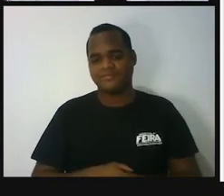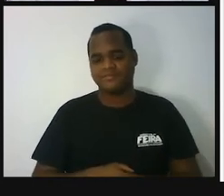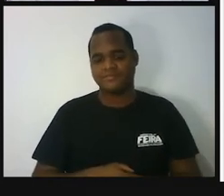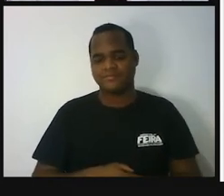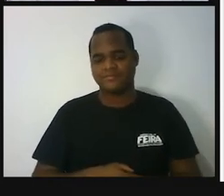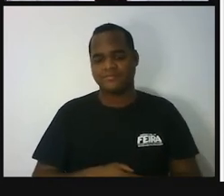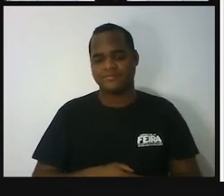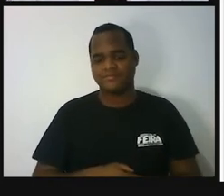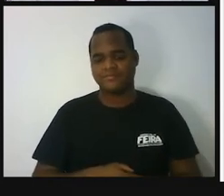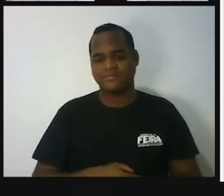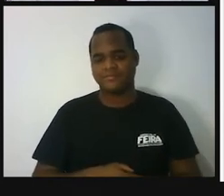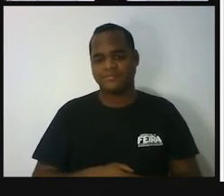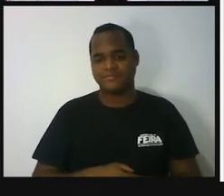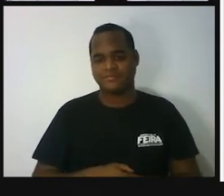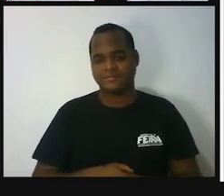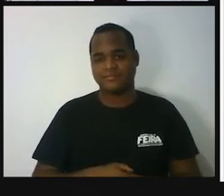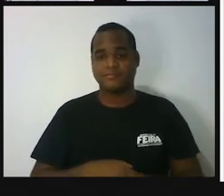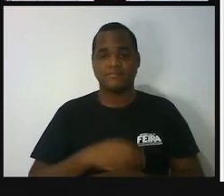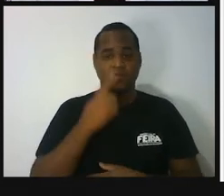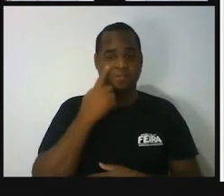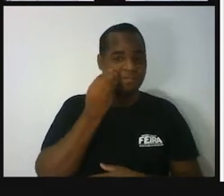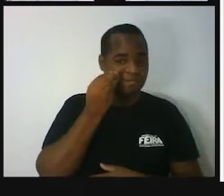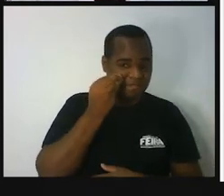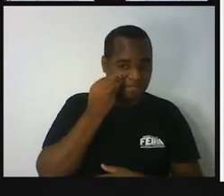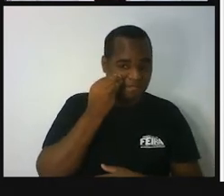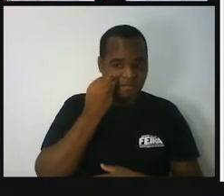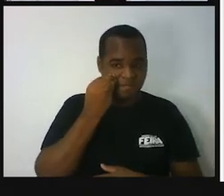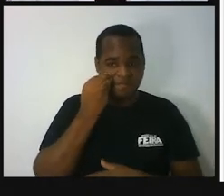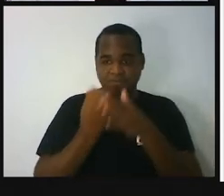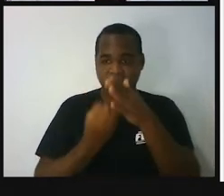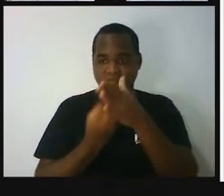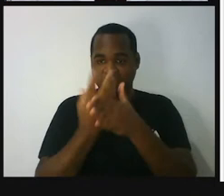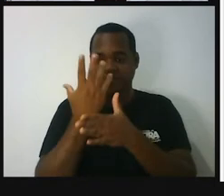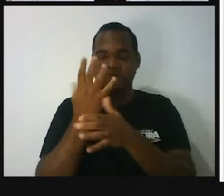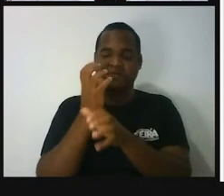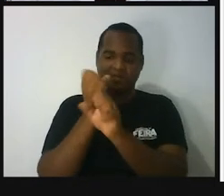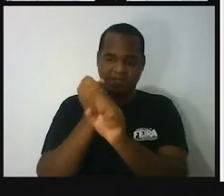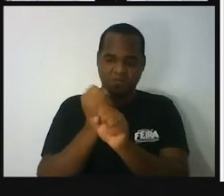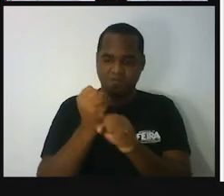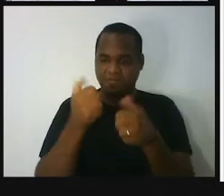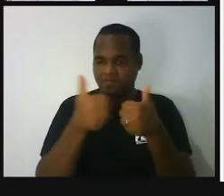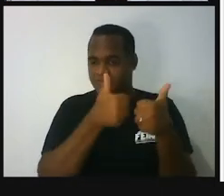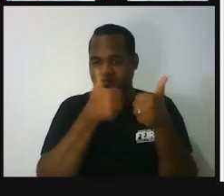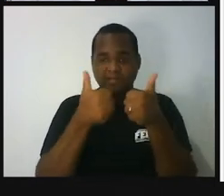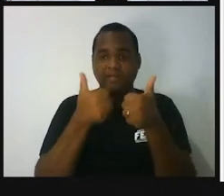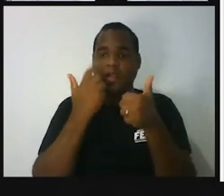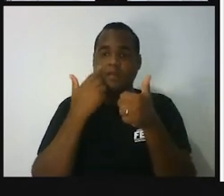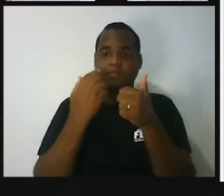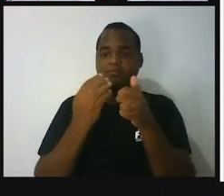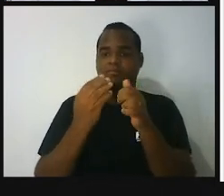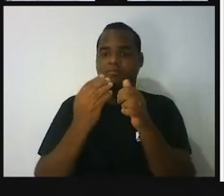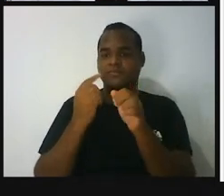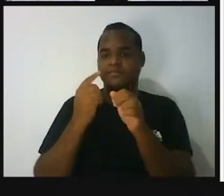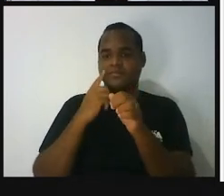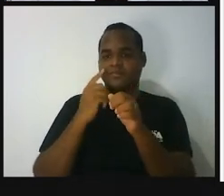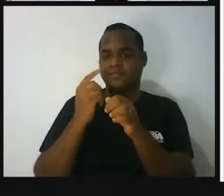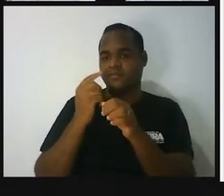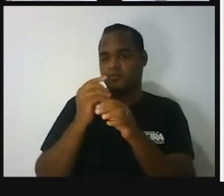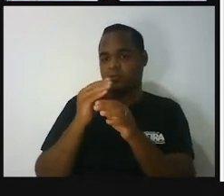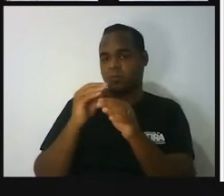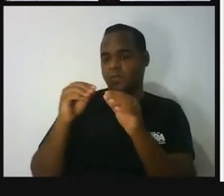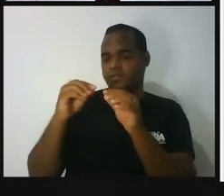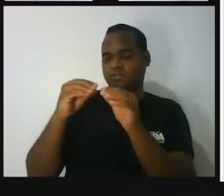Eu vou medir esse aqui. Olha só, apareceu ali a medida. Essa aberturazinha, esse